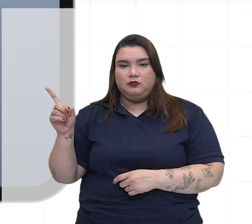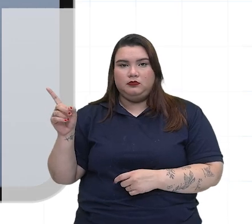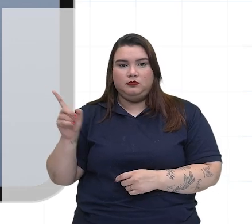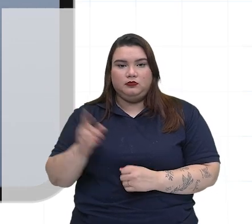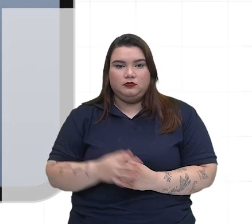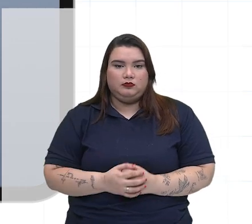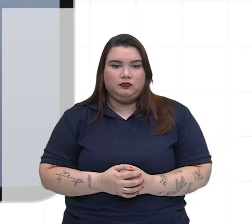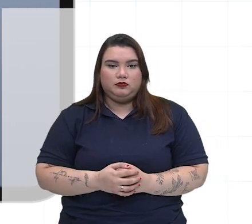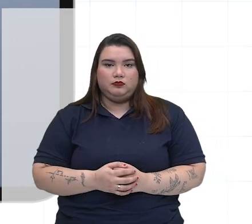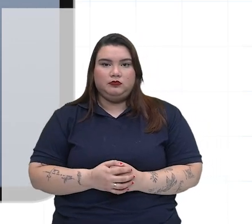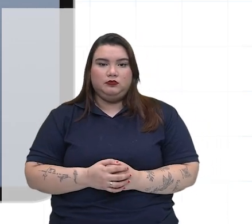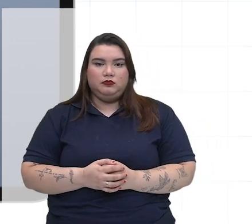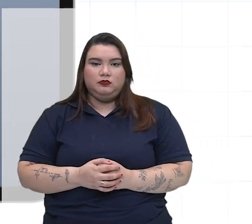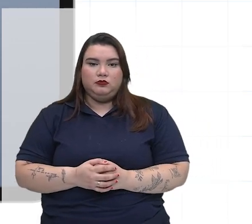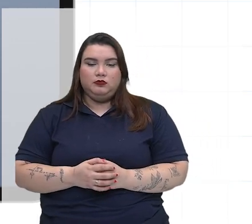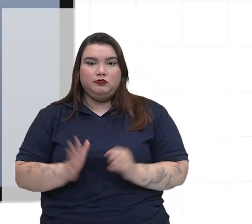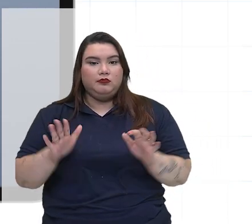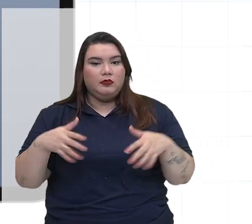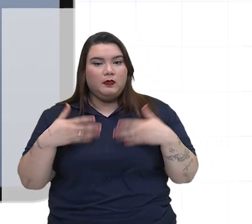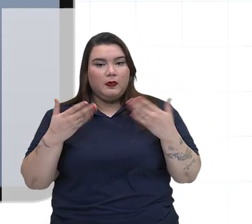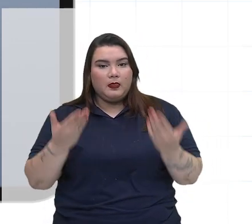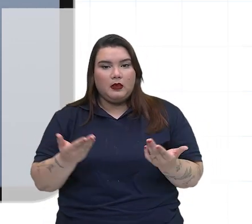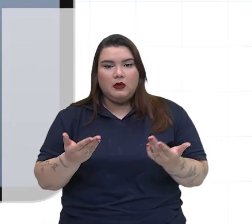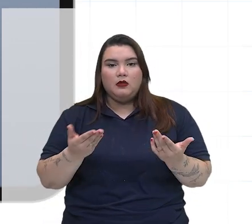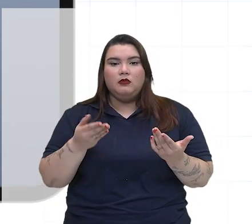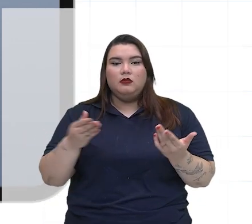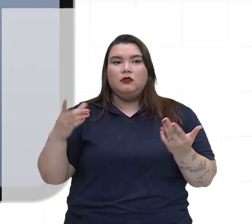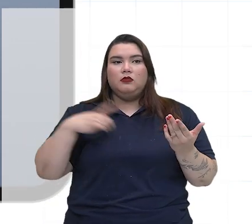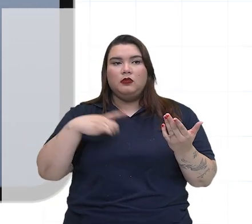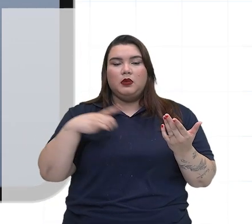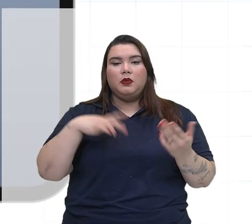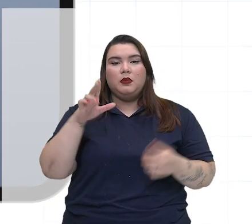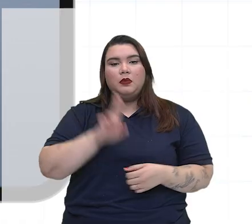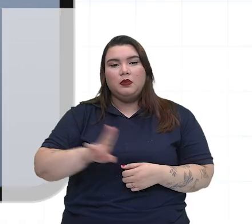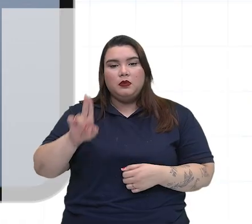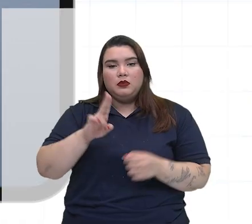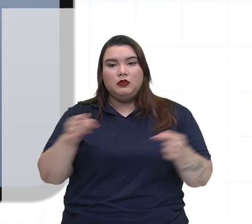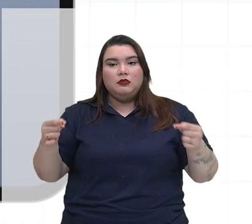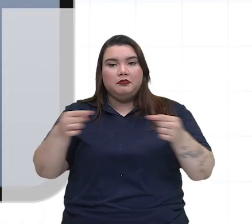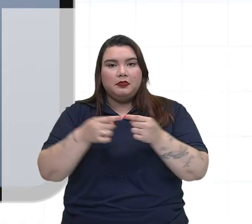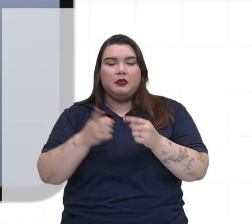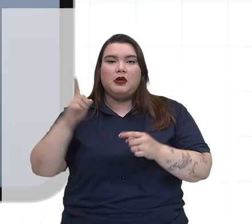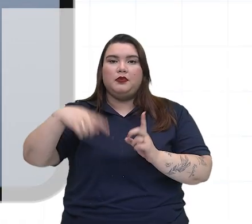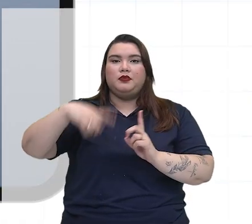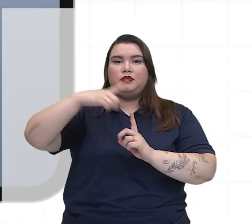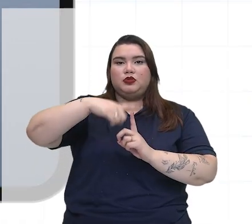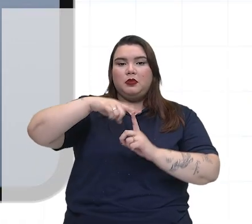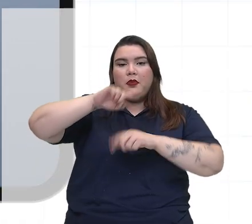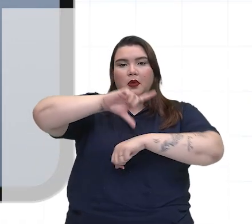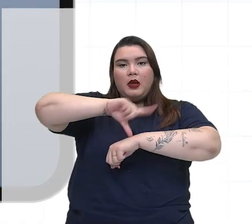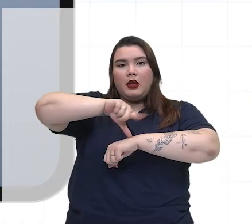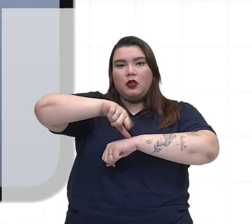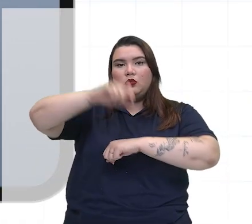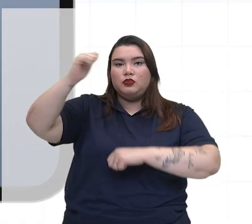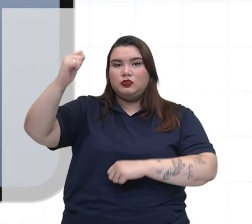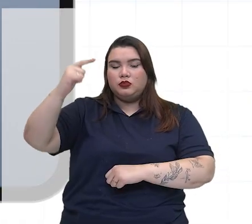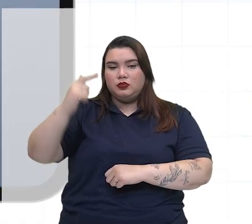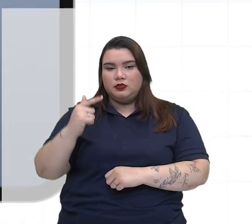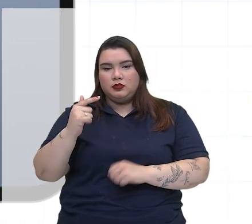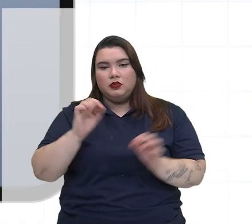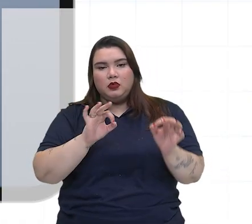mais longa. Então, desta maneira, funcionava um relógio de sol,